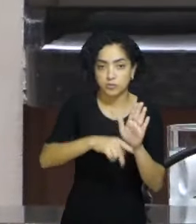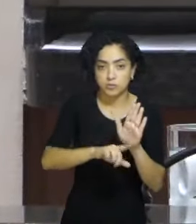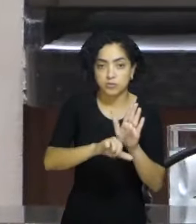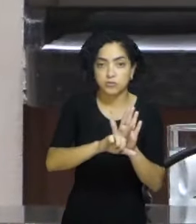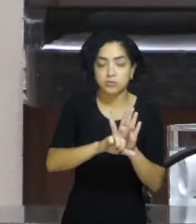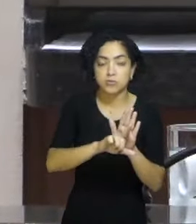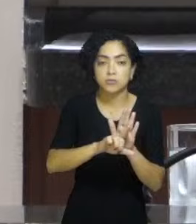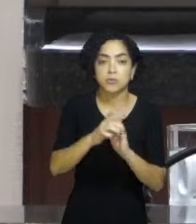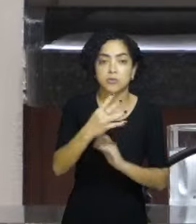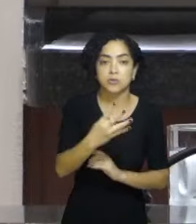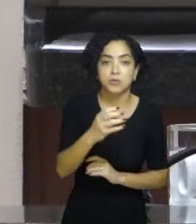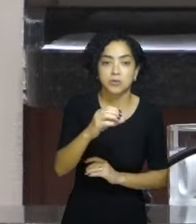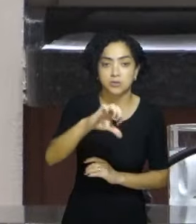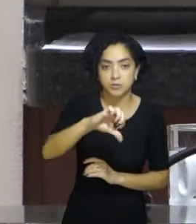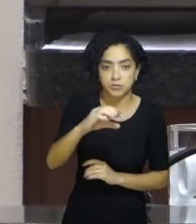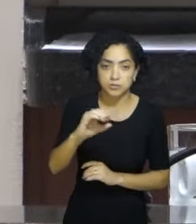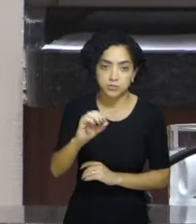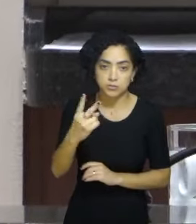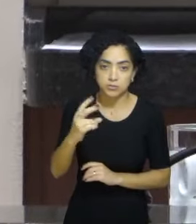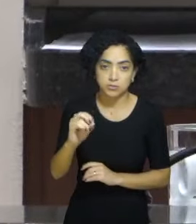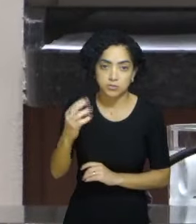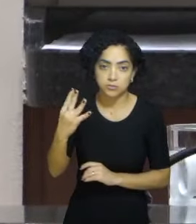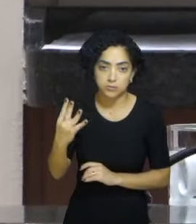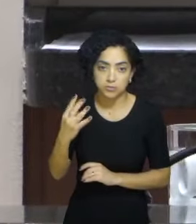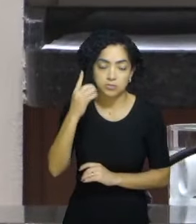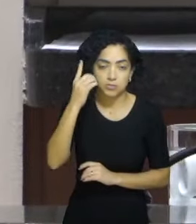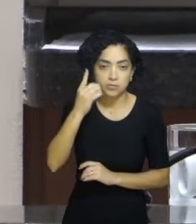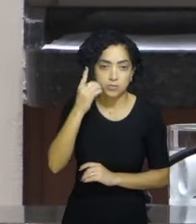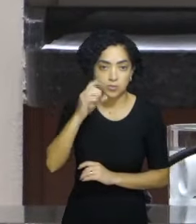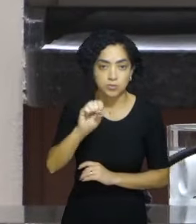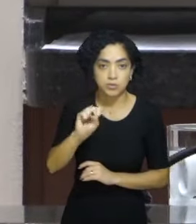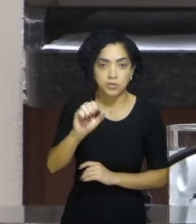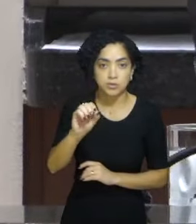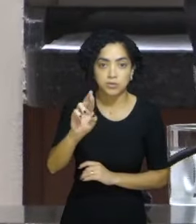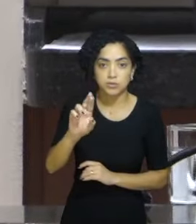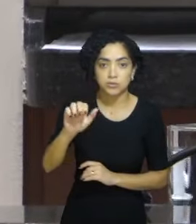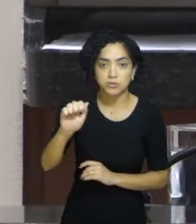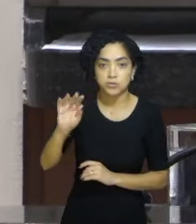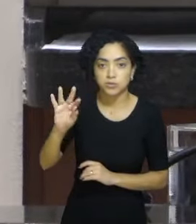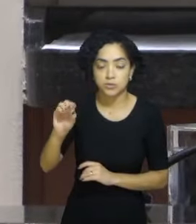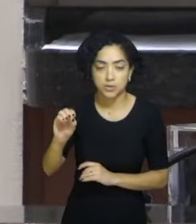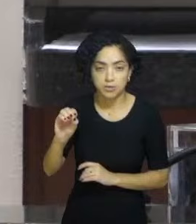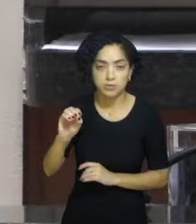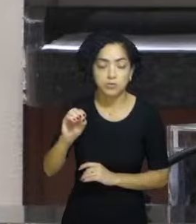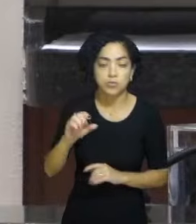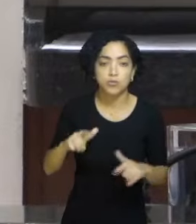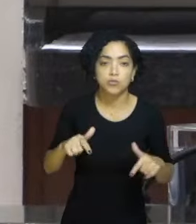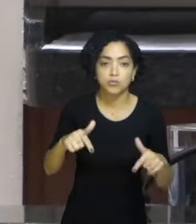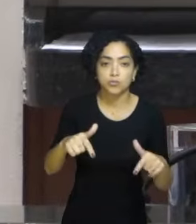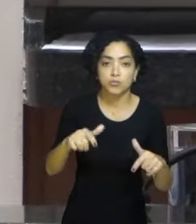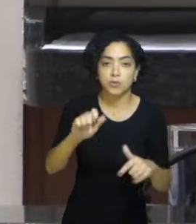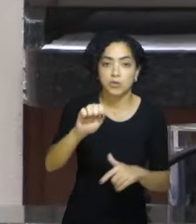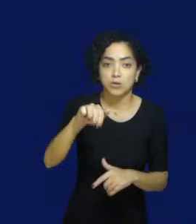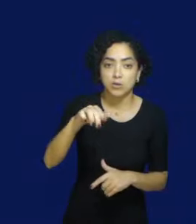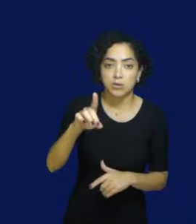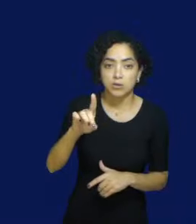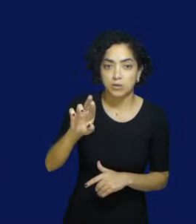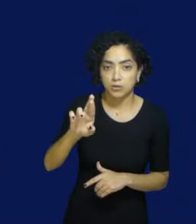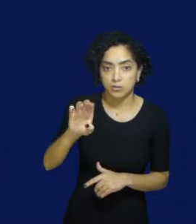lei 490/2024, autoria do deputado Sorato, concede o título cidadão catarinense a Andressa Bird